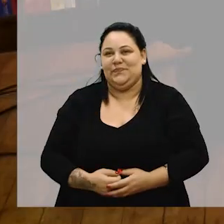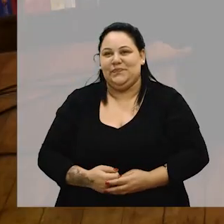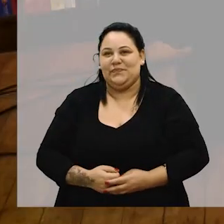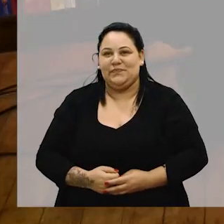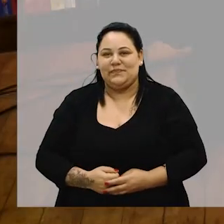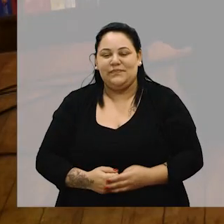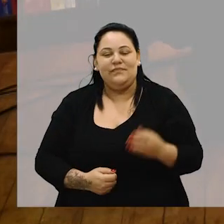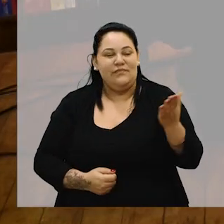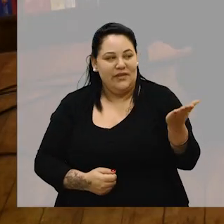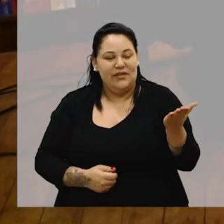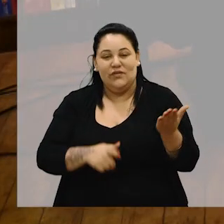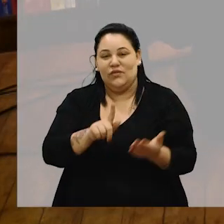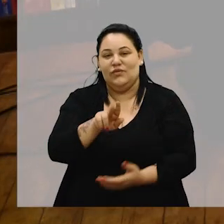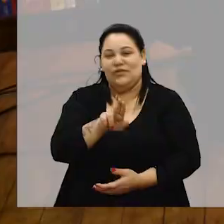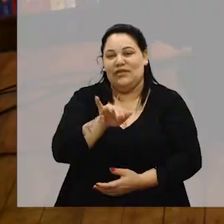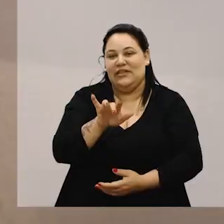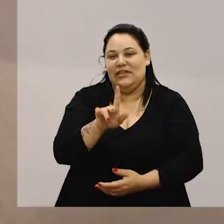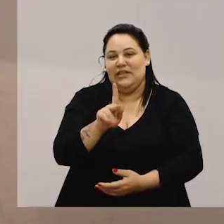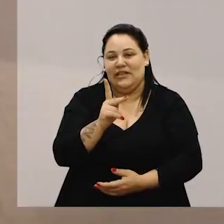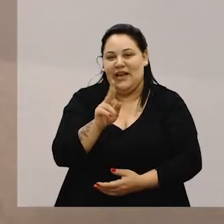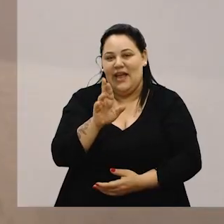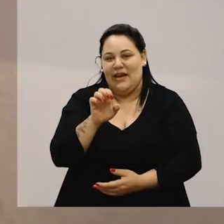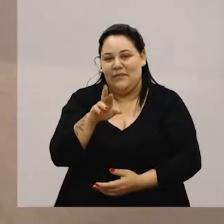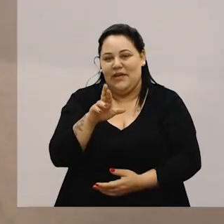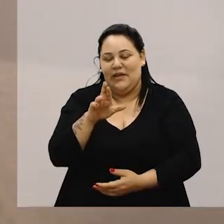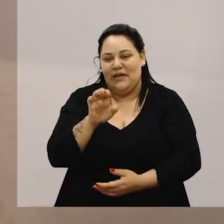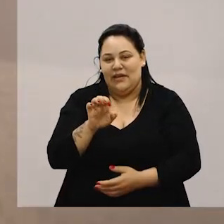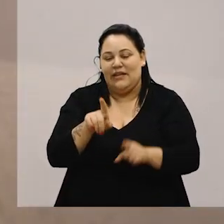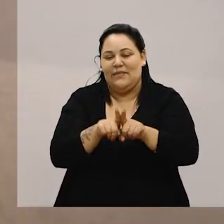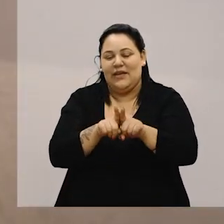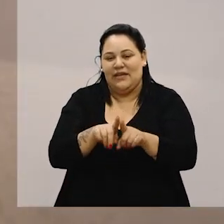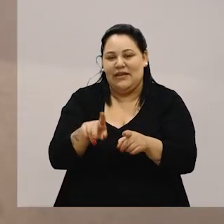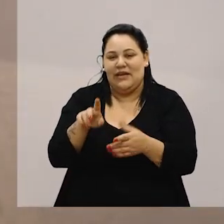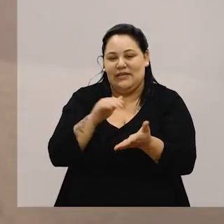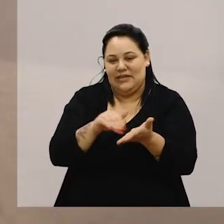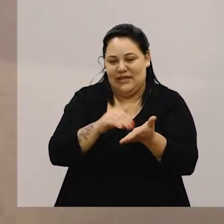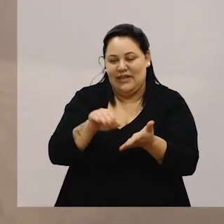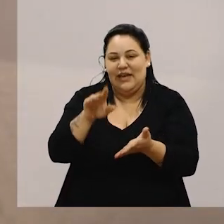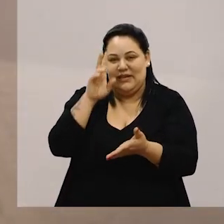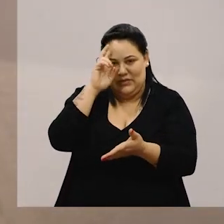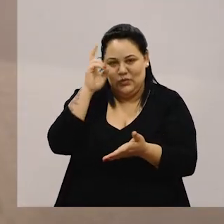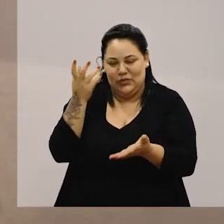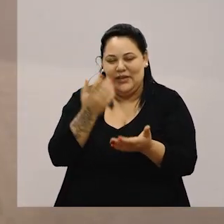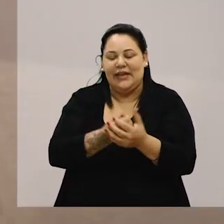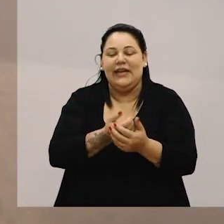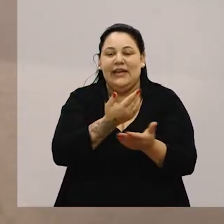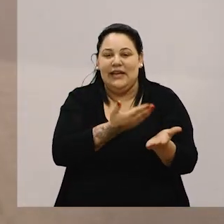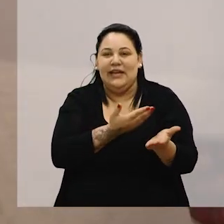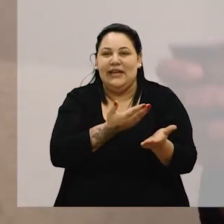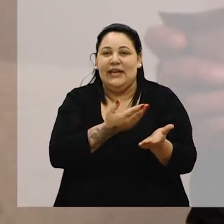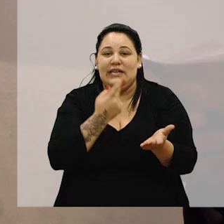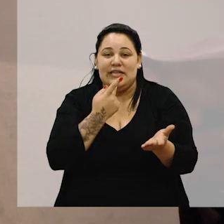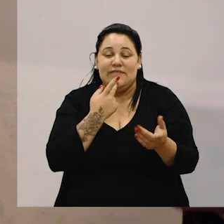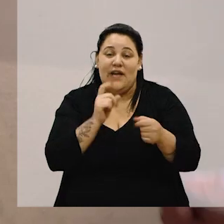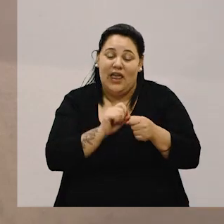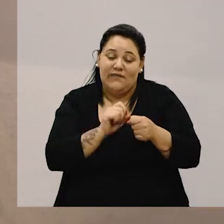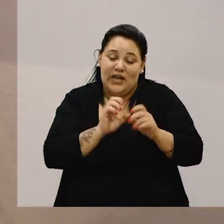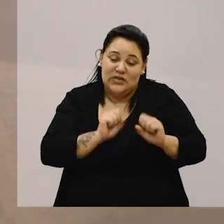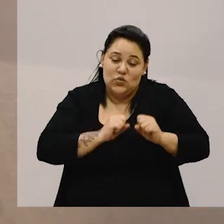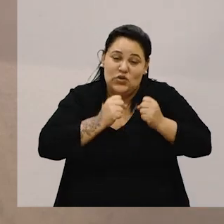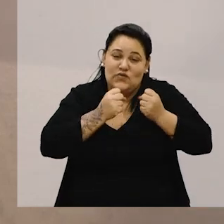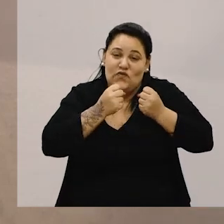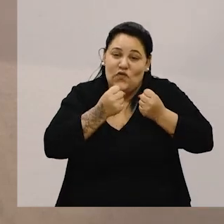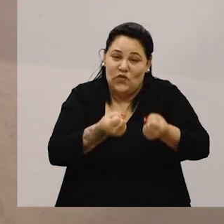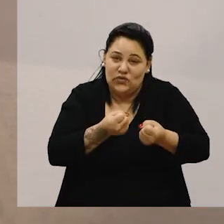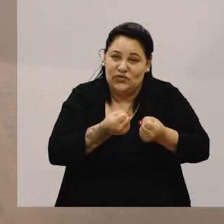importante. O Guilherme e, sobretudo, a secretária Magali, sem dúvida alguma, se notabilizam por esse esforço